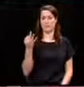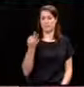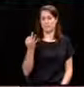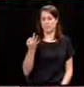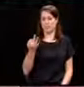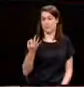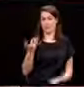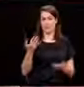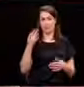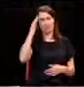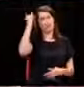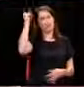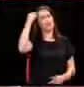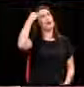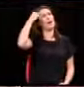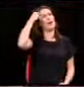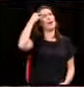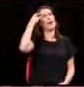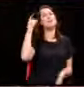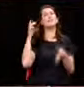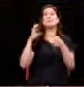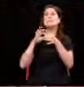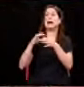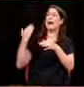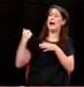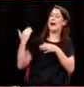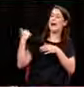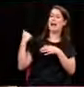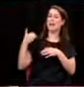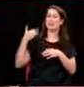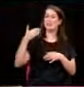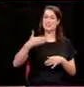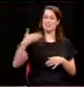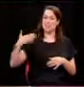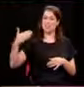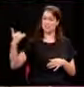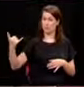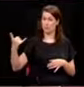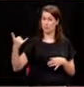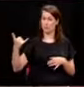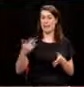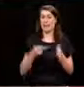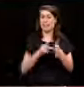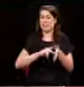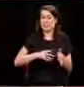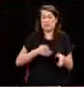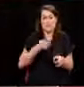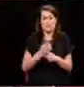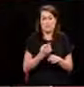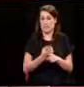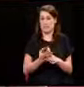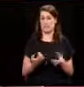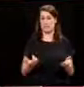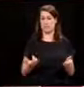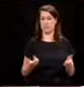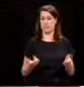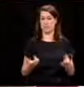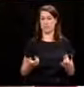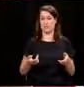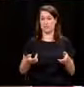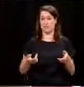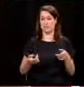112, foi um bocadinho por aí porque a tecnologia era a mesma, havia aqui uma aplicação prática muito concreta e aproveitamos